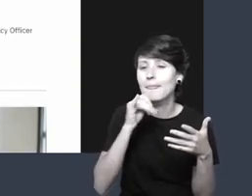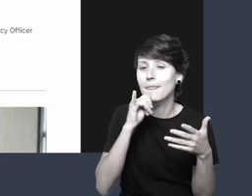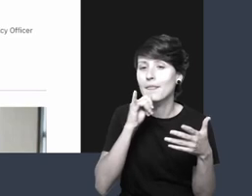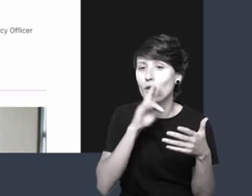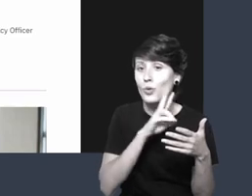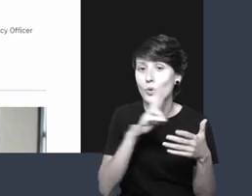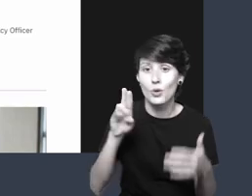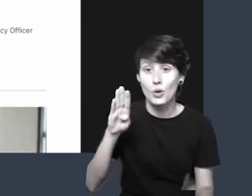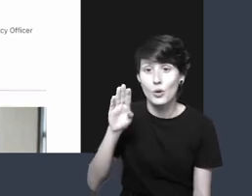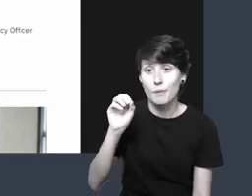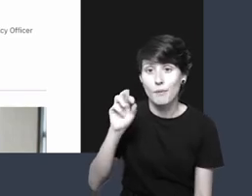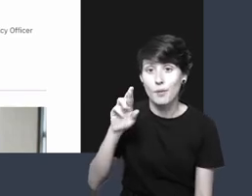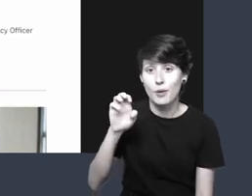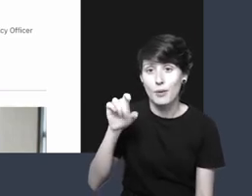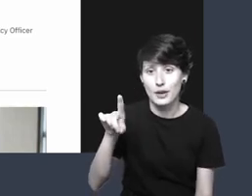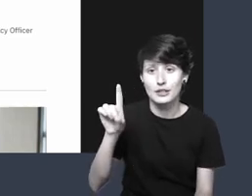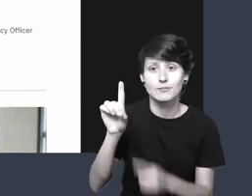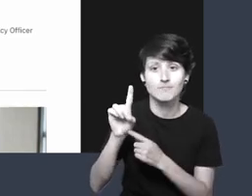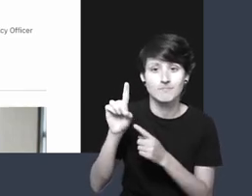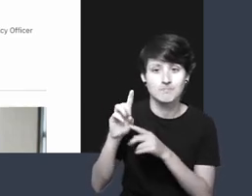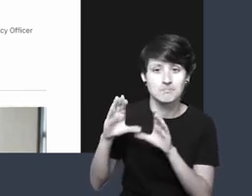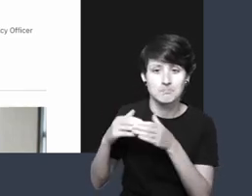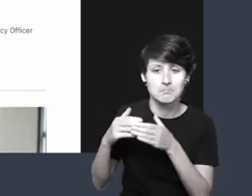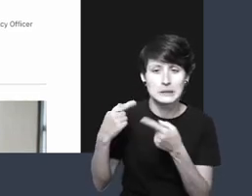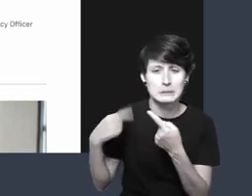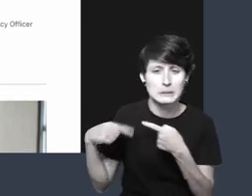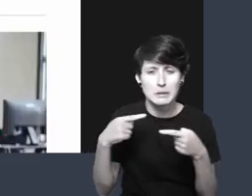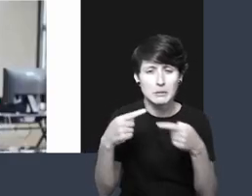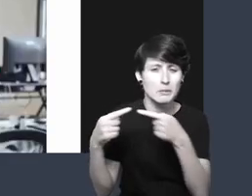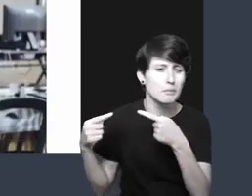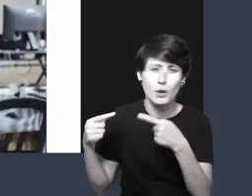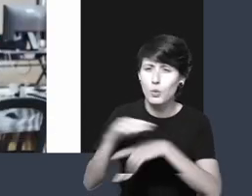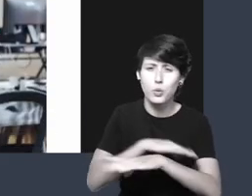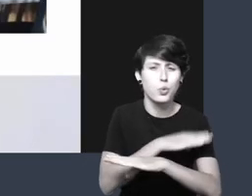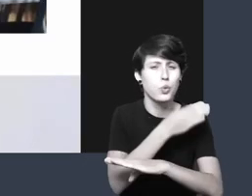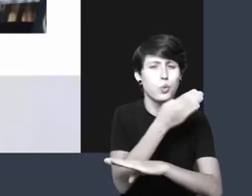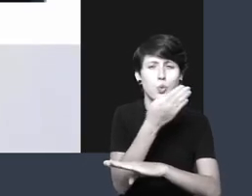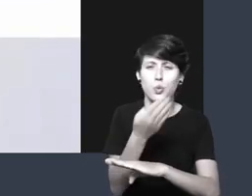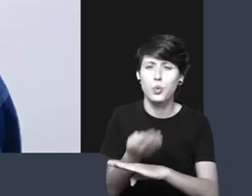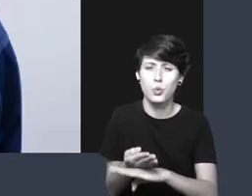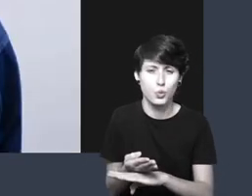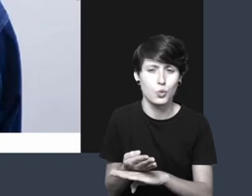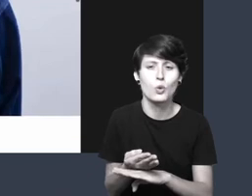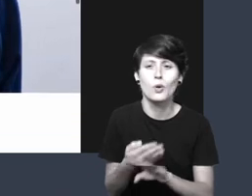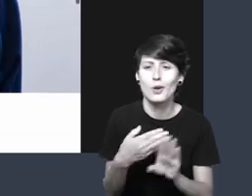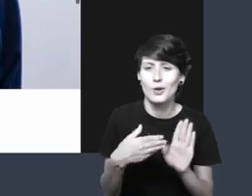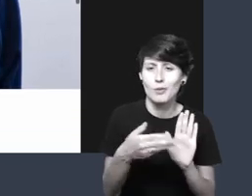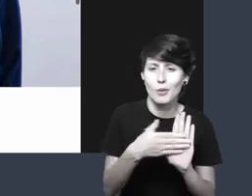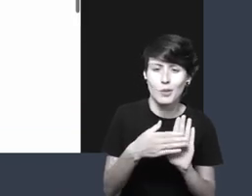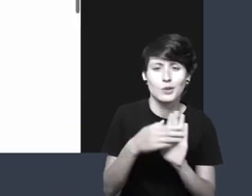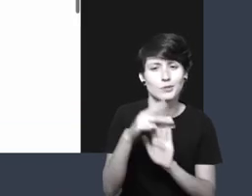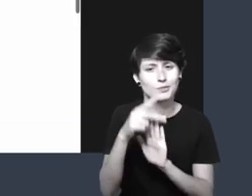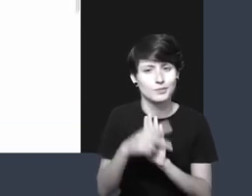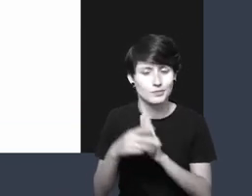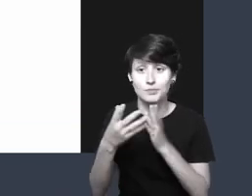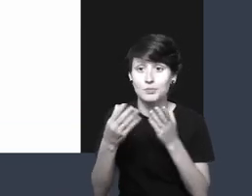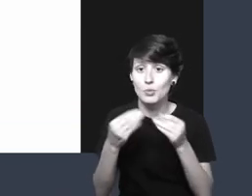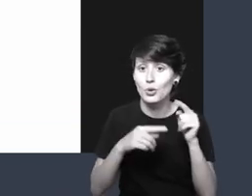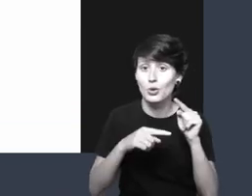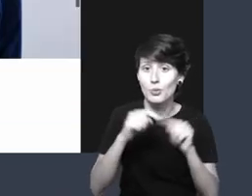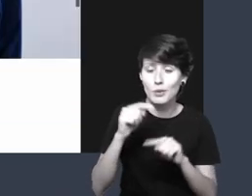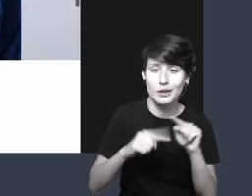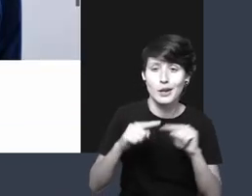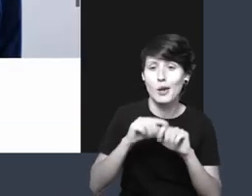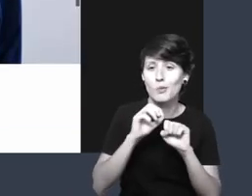o board, em que são pessoas que estão discutindo sobre isso o dia inteiro, iniciativas, muito material de